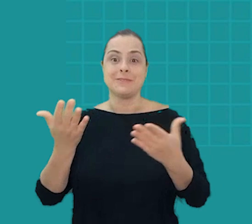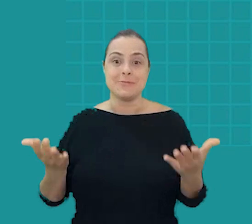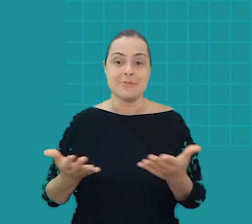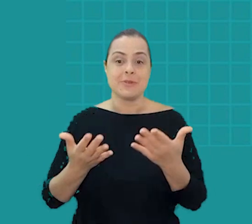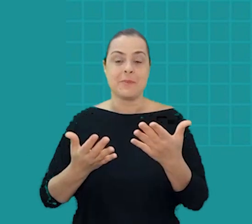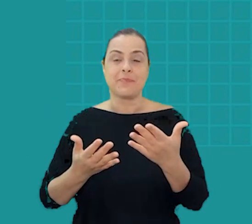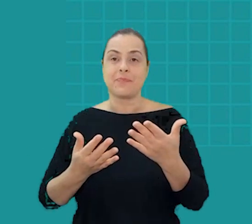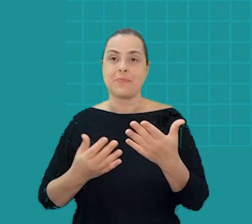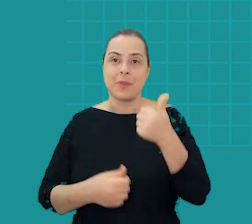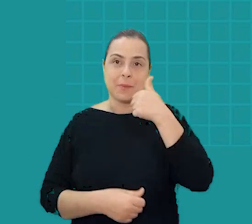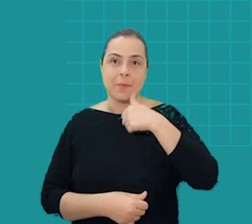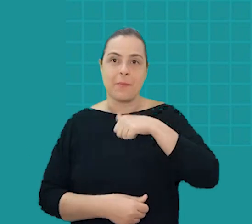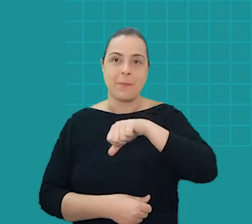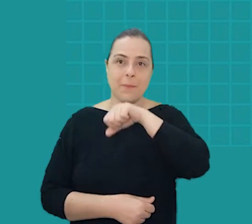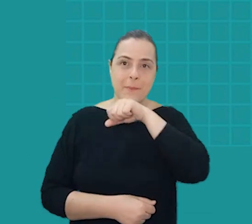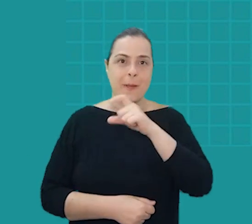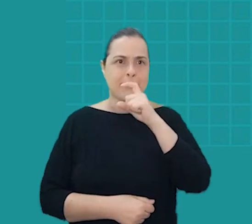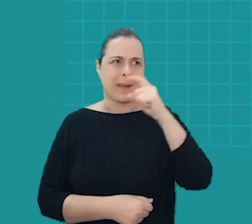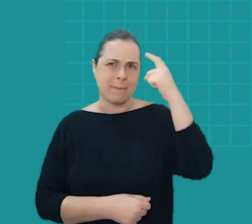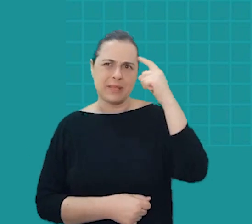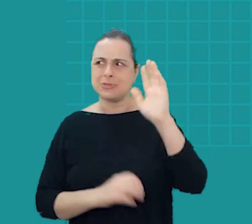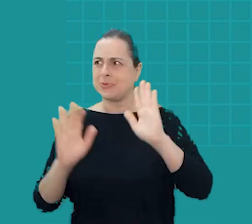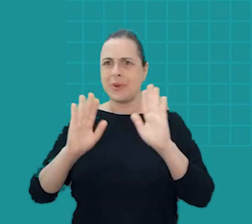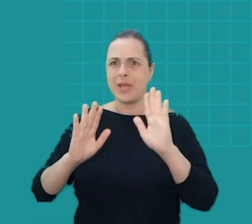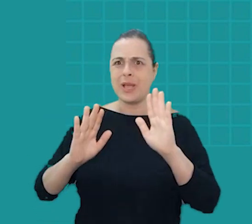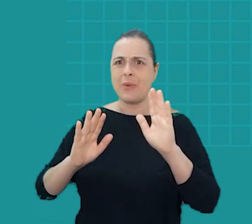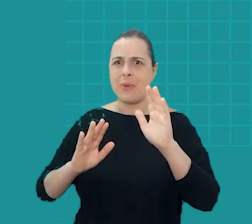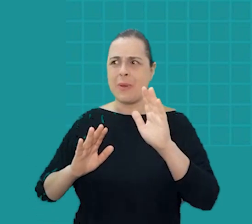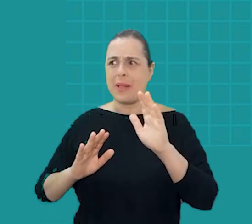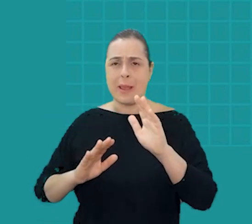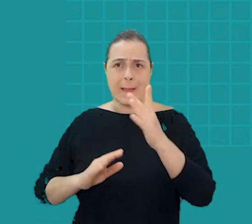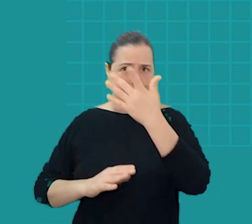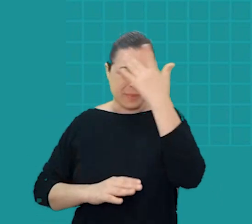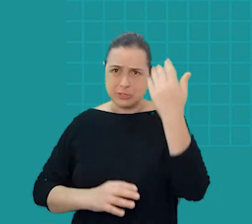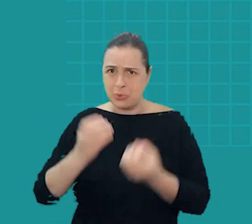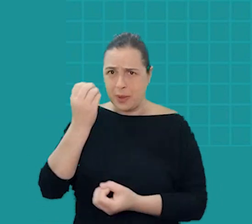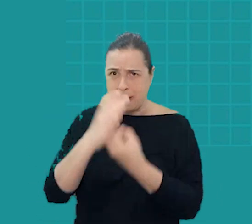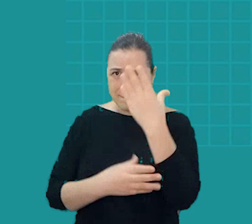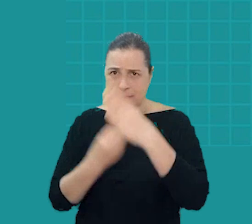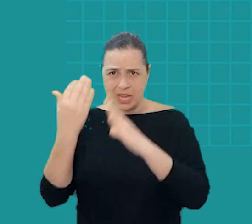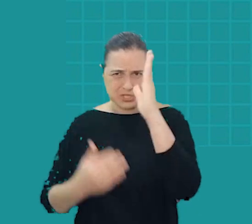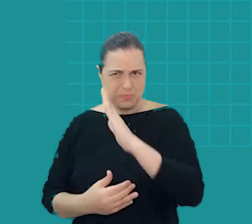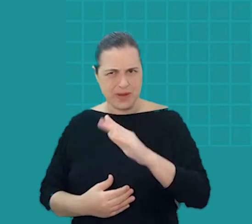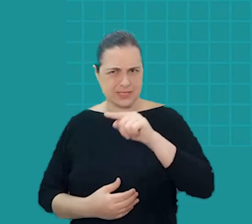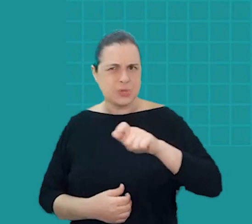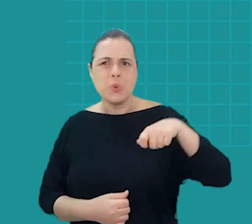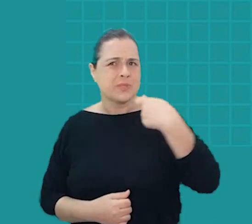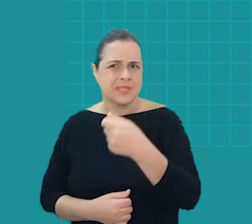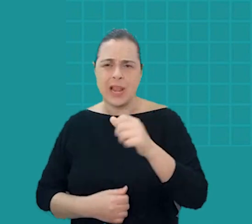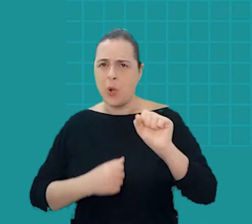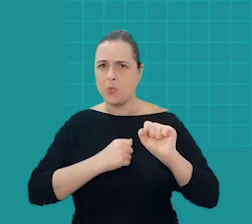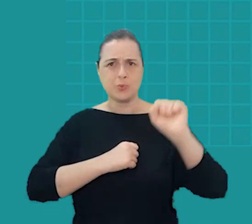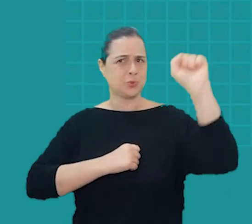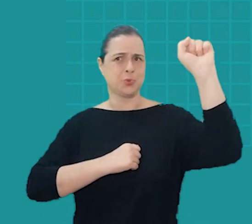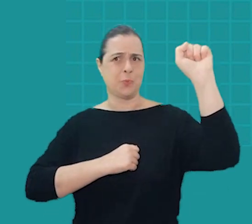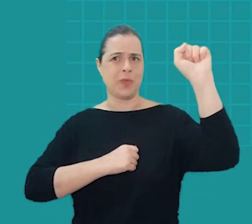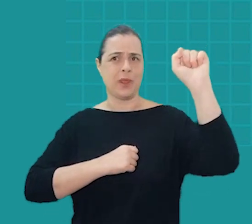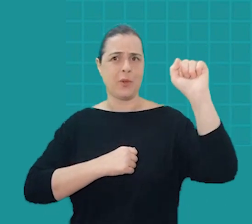reciclagem e tal, e tinha empreendedores verdes, meu nome estava nos empreendedores, eu falei, puta, sou ou não sou empreendedor? E eu